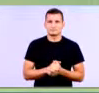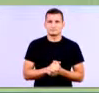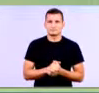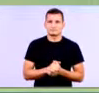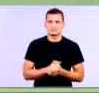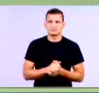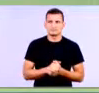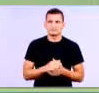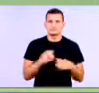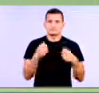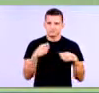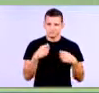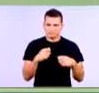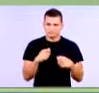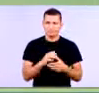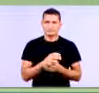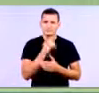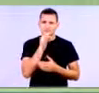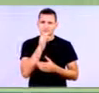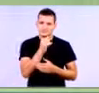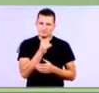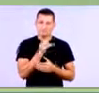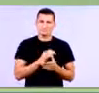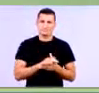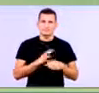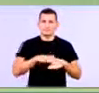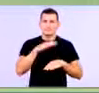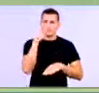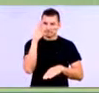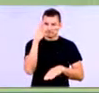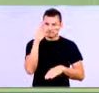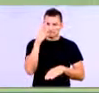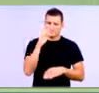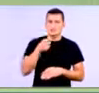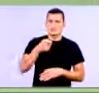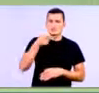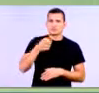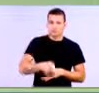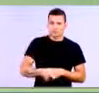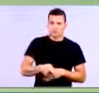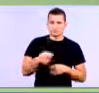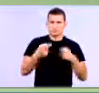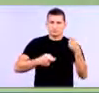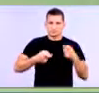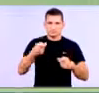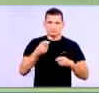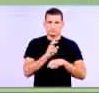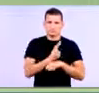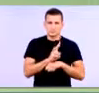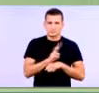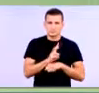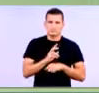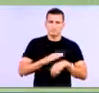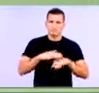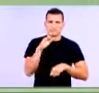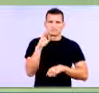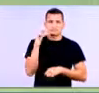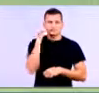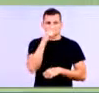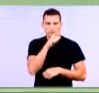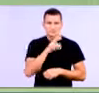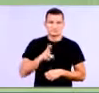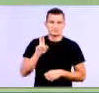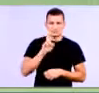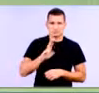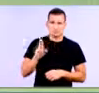quanto mais rígidas forem as políticas de segurança, mais dificuldades os